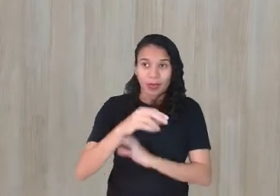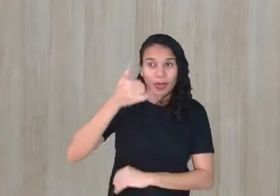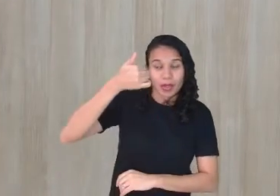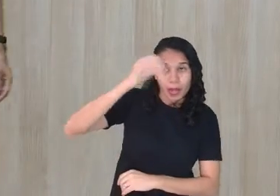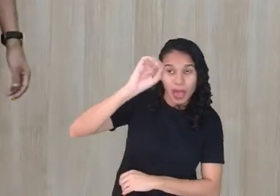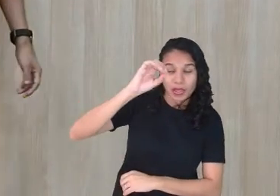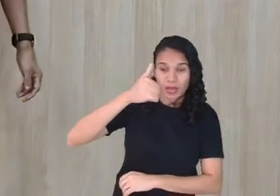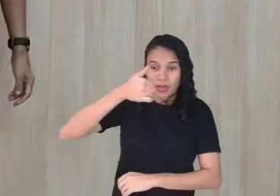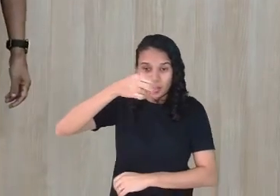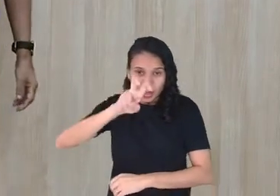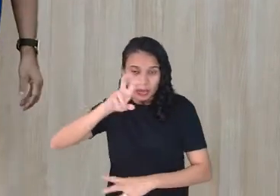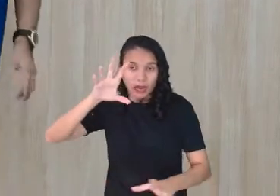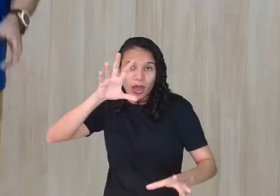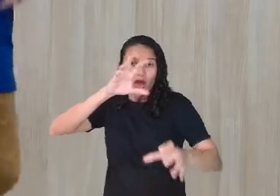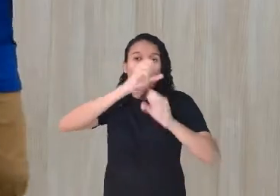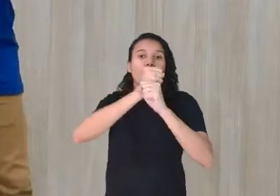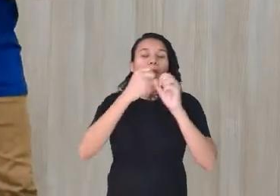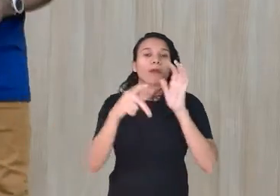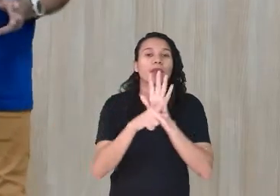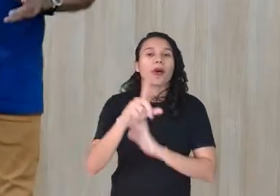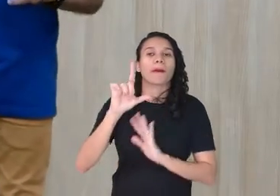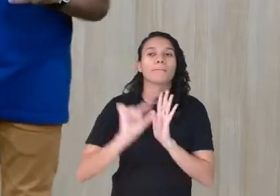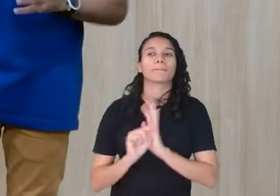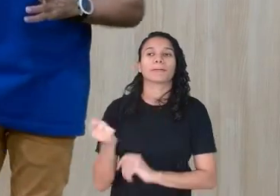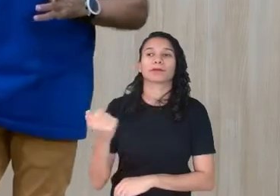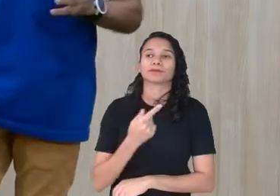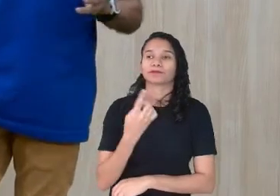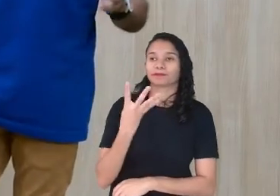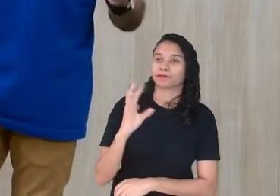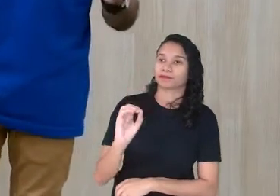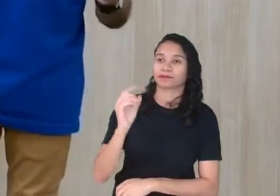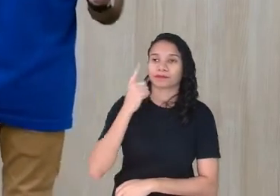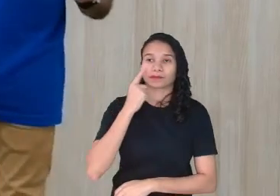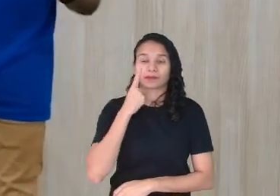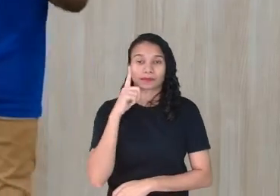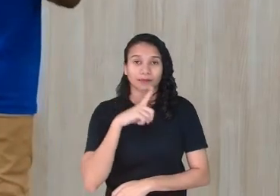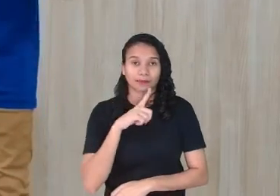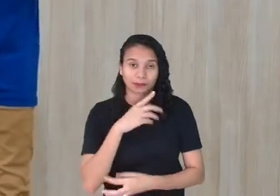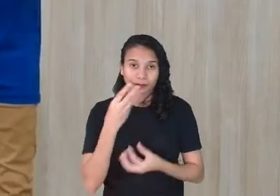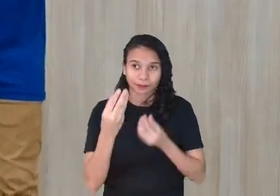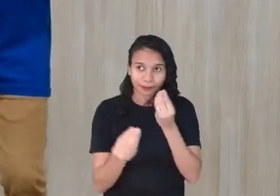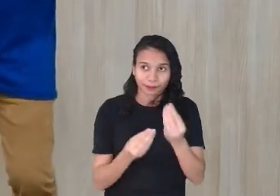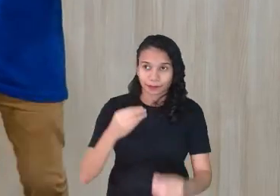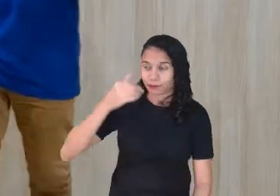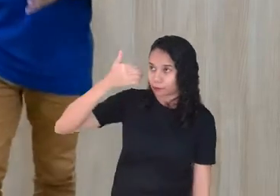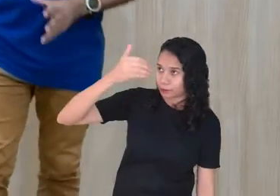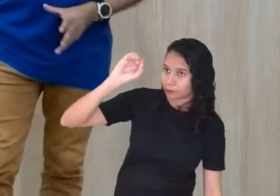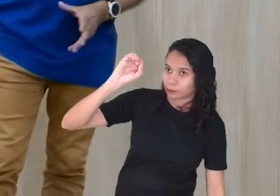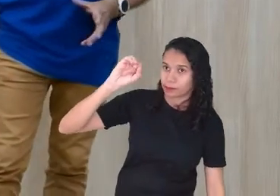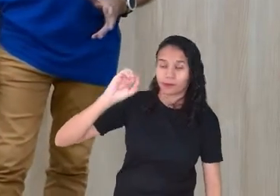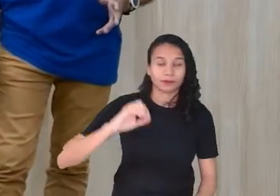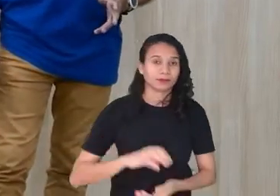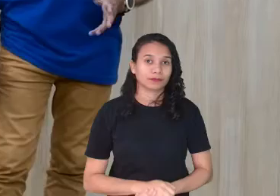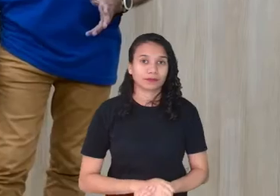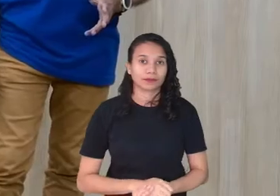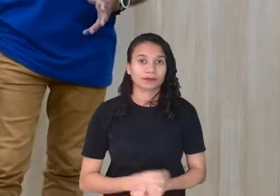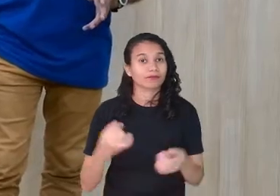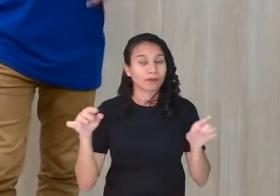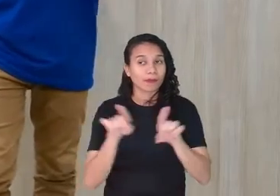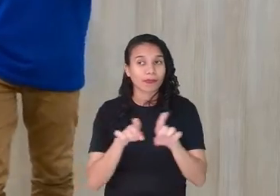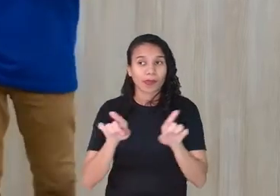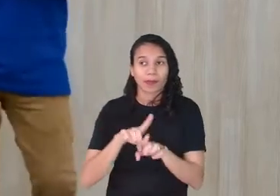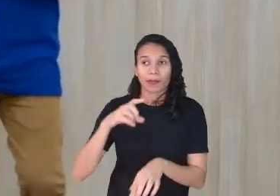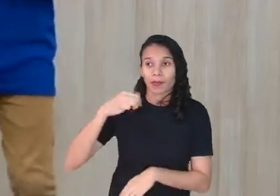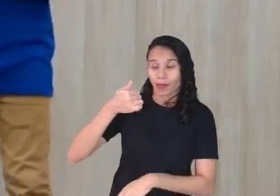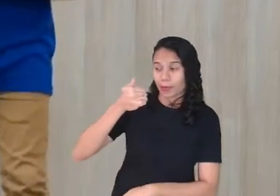de 15 para poder dar menos do que 40. Então, eu vou ficar com o seguinte. Posso pegar a de 10. Posso pegar a